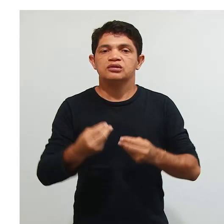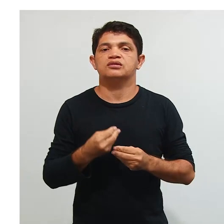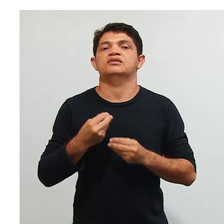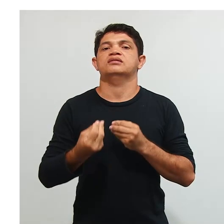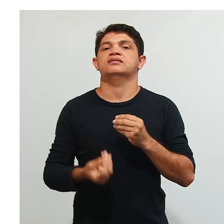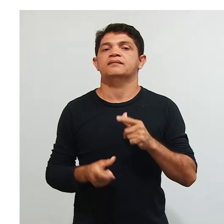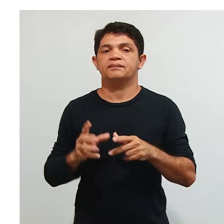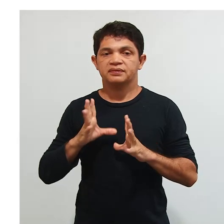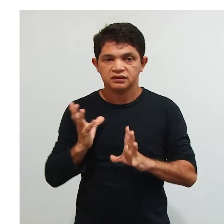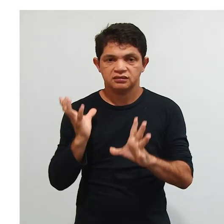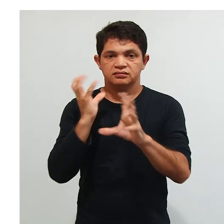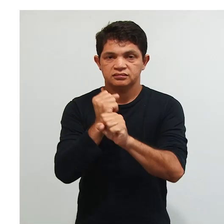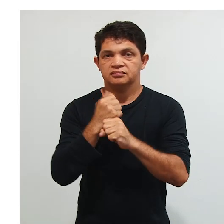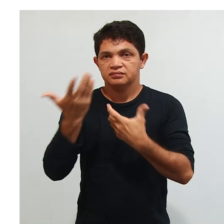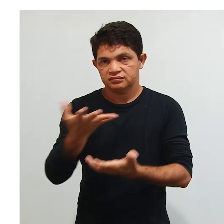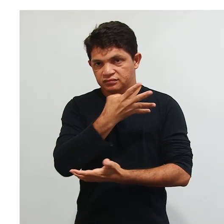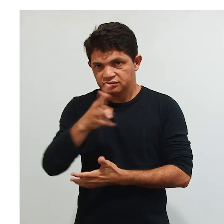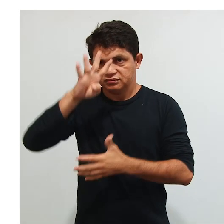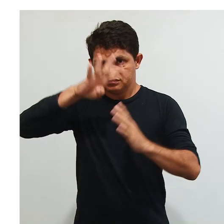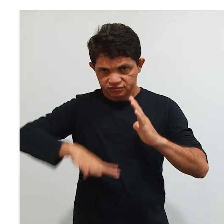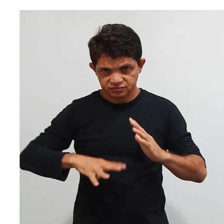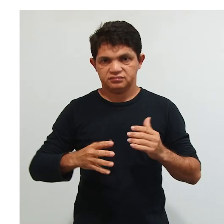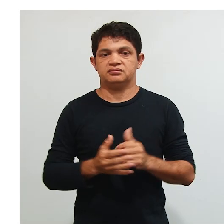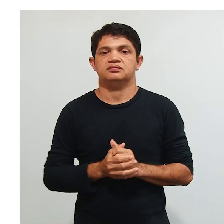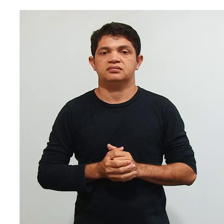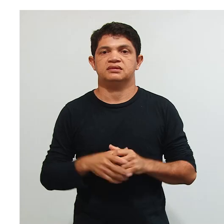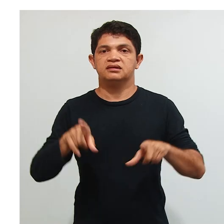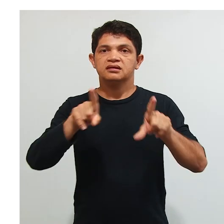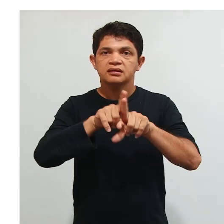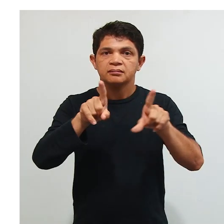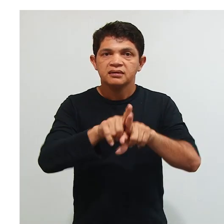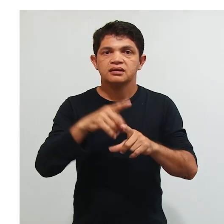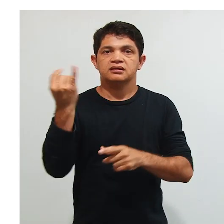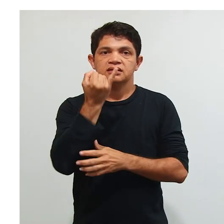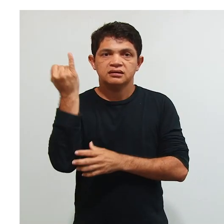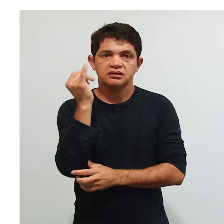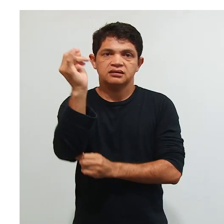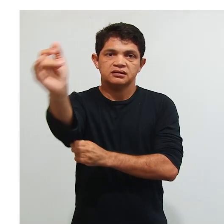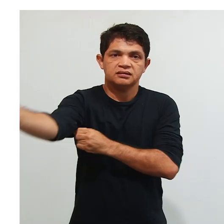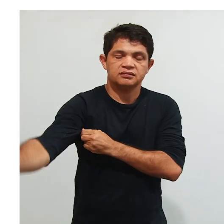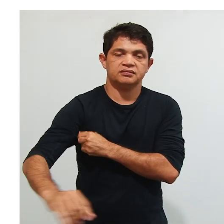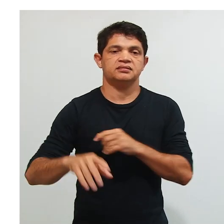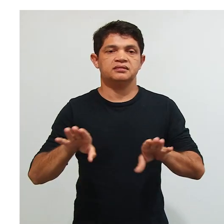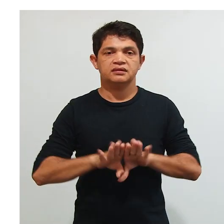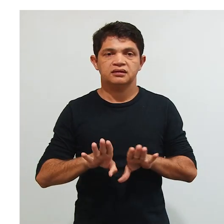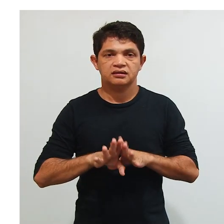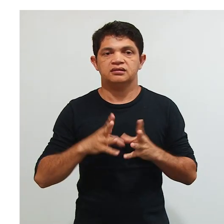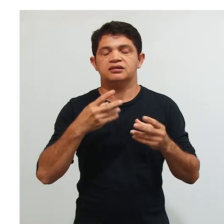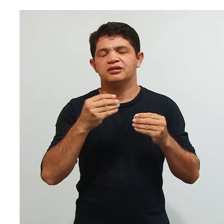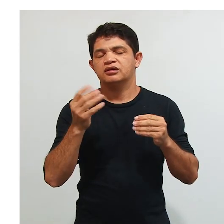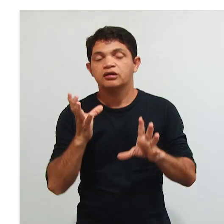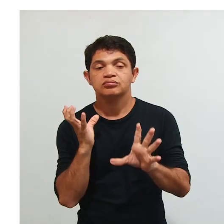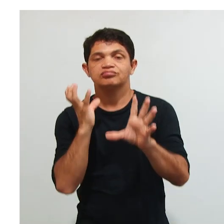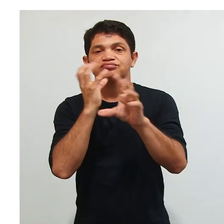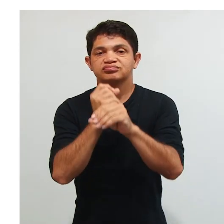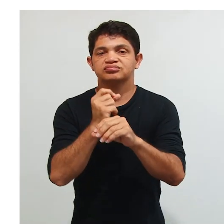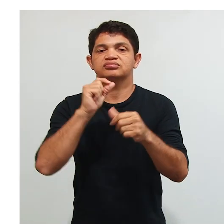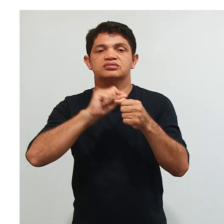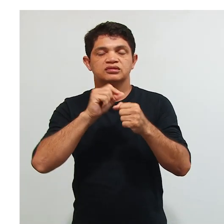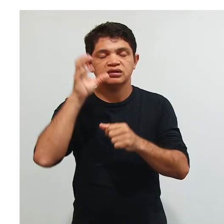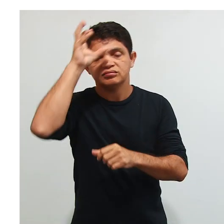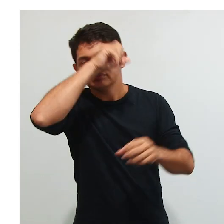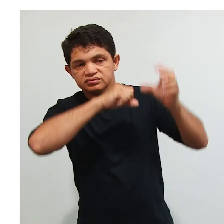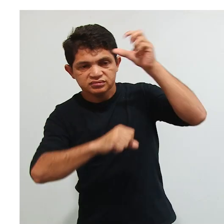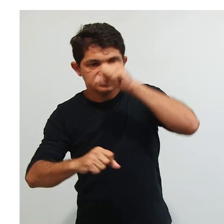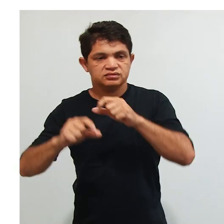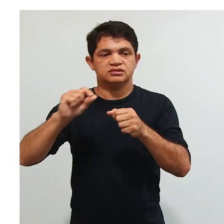sociocultural ou emocional. Então, a dificuldade de aprendizagem, quais são? Aqui nós destacamos algumas causas, né? Por